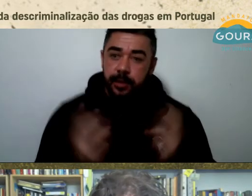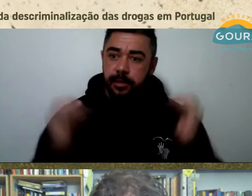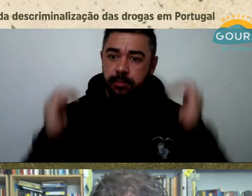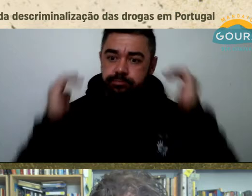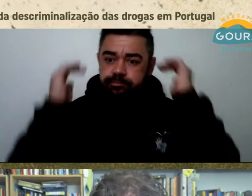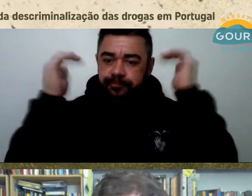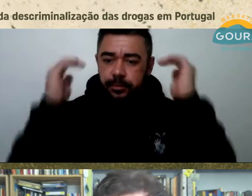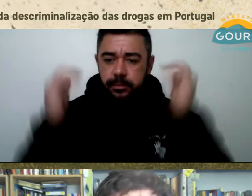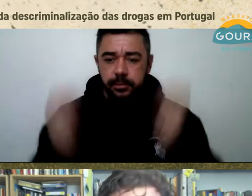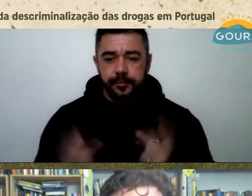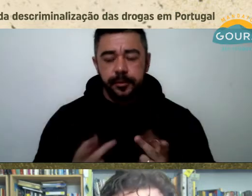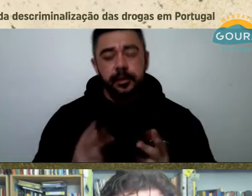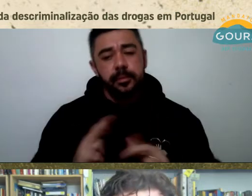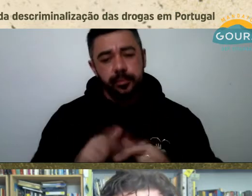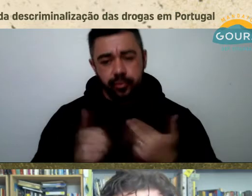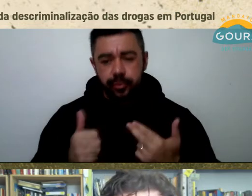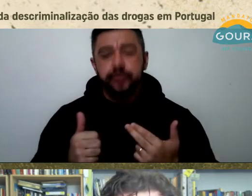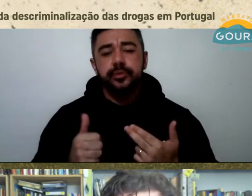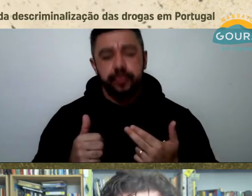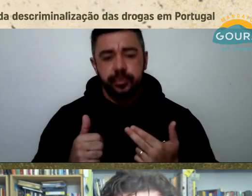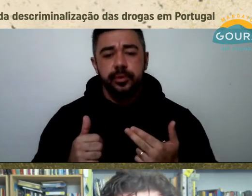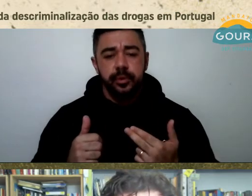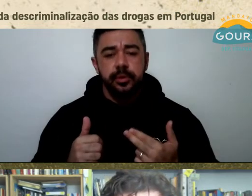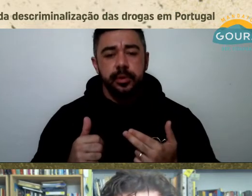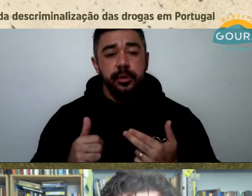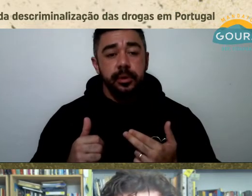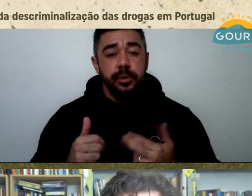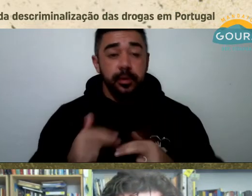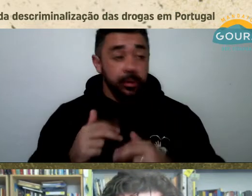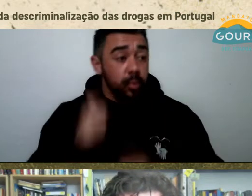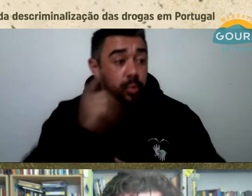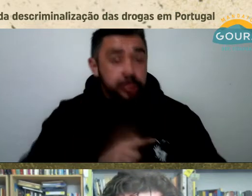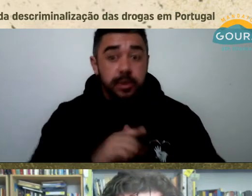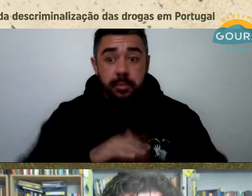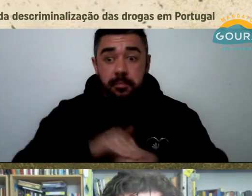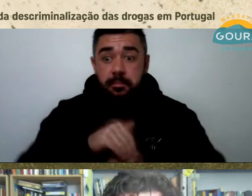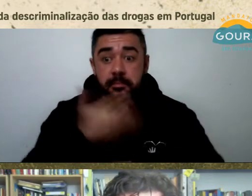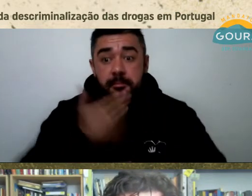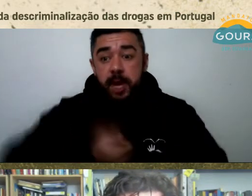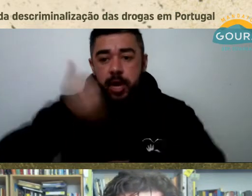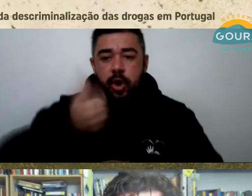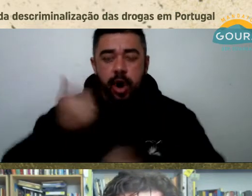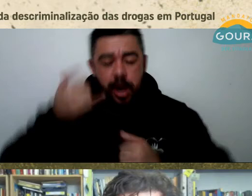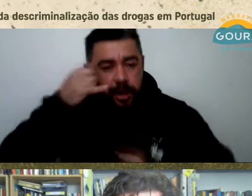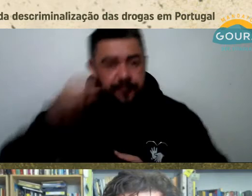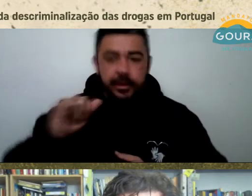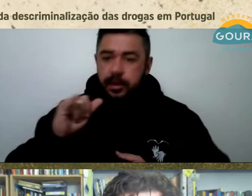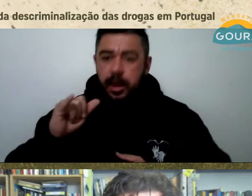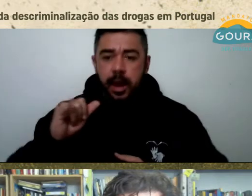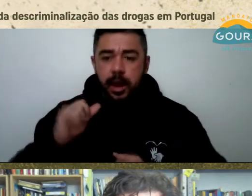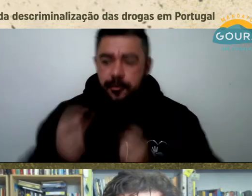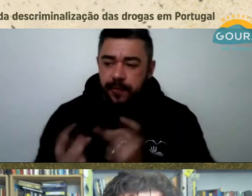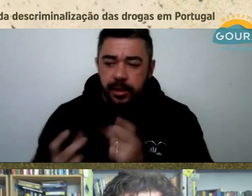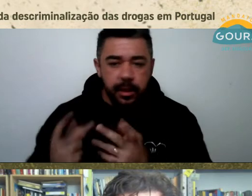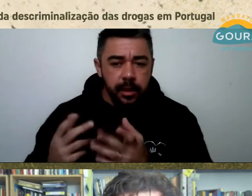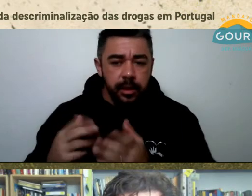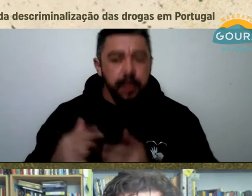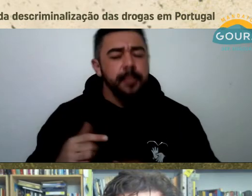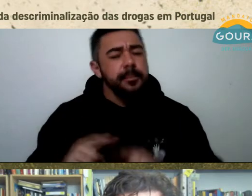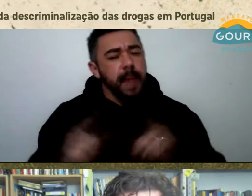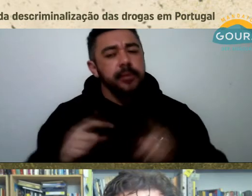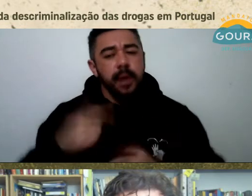e por essa via aumentaram a sua eficácia no combate ao tráfico. Claro que tiveram que aprender a trabalhar de uma maneira